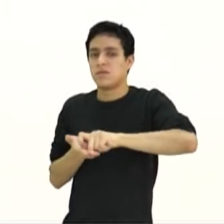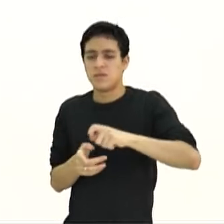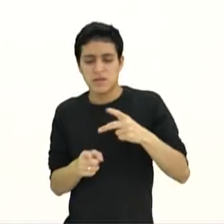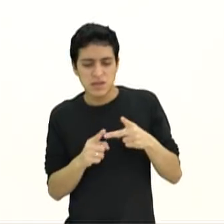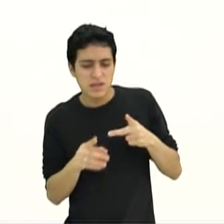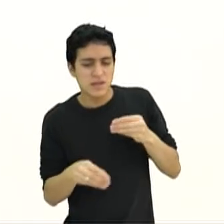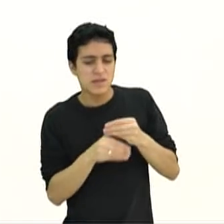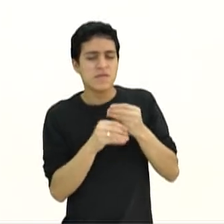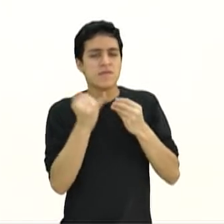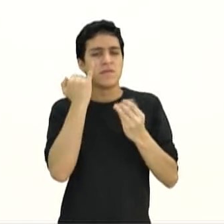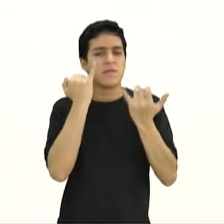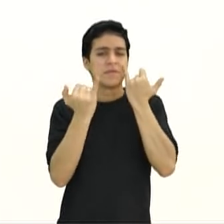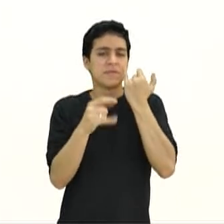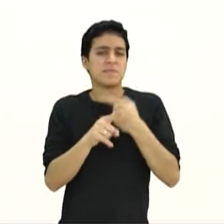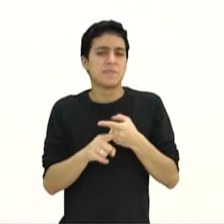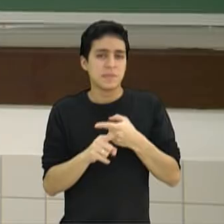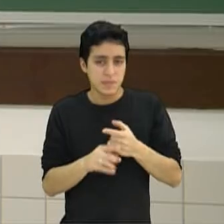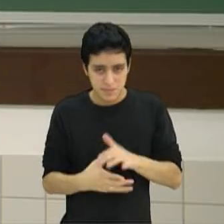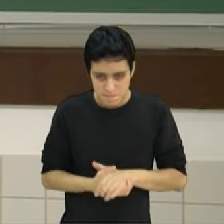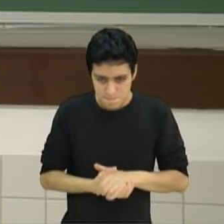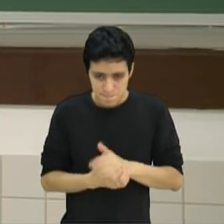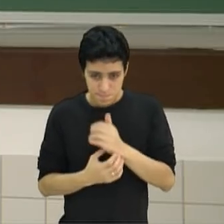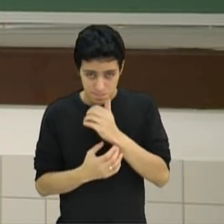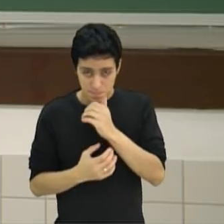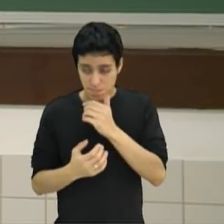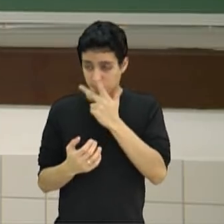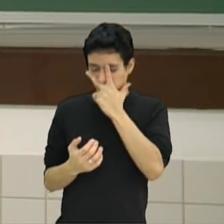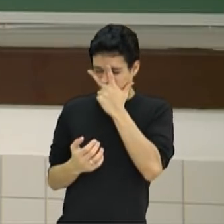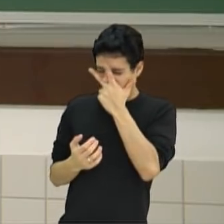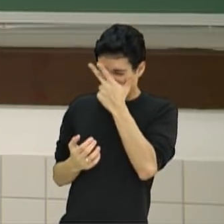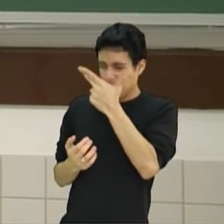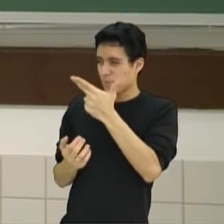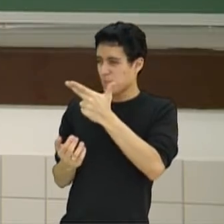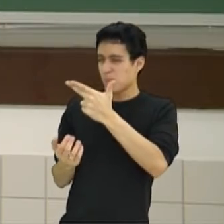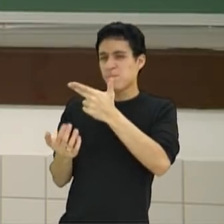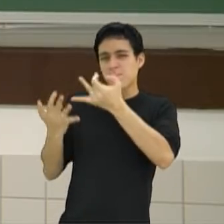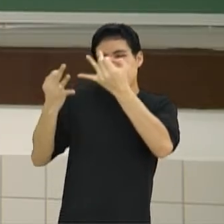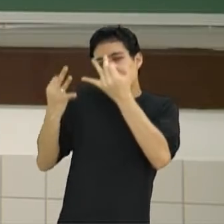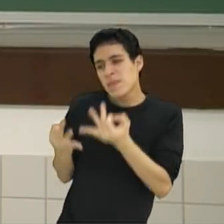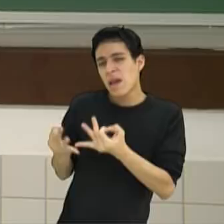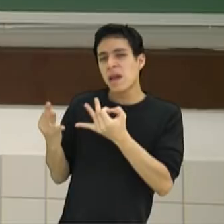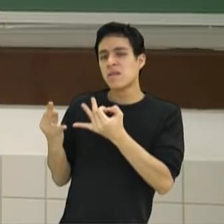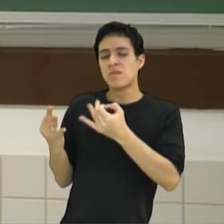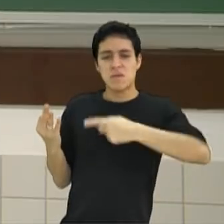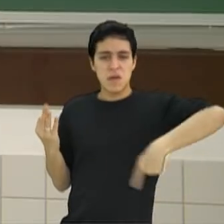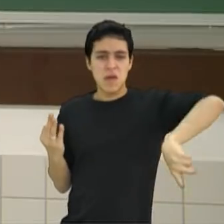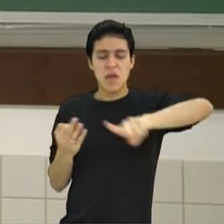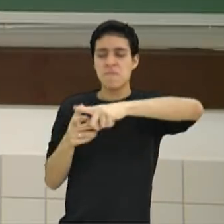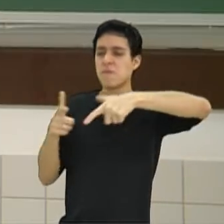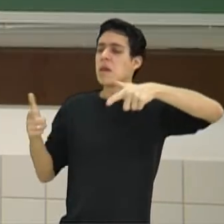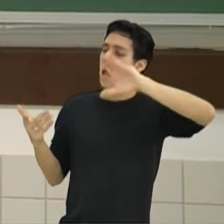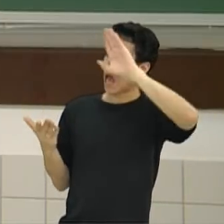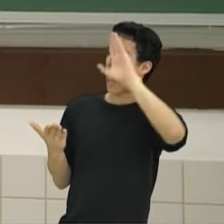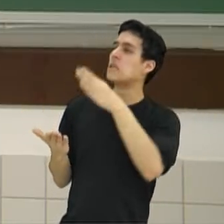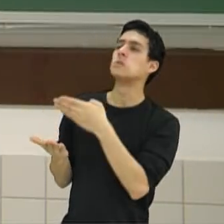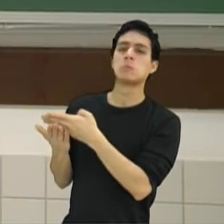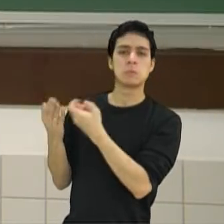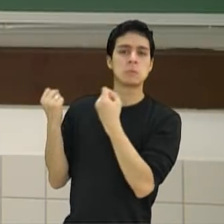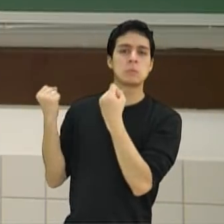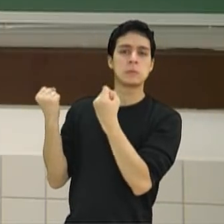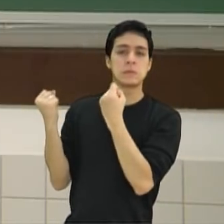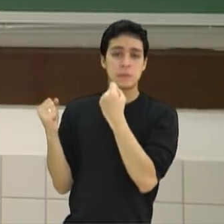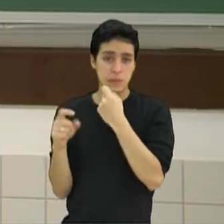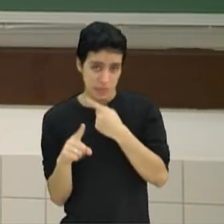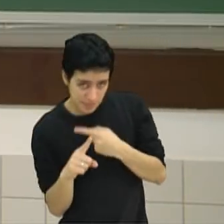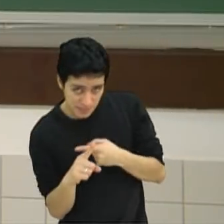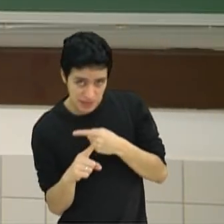informação? Temos crédito, acrescenta uma credibilidade, passa uma credibilidade. Porque, como